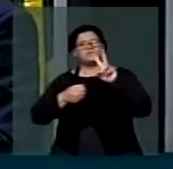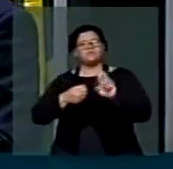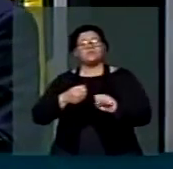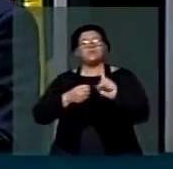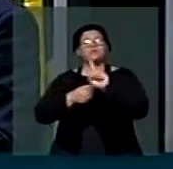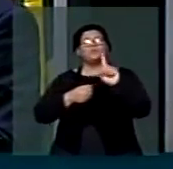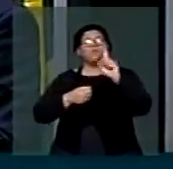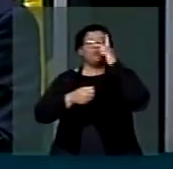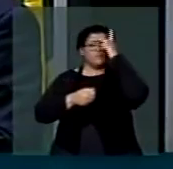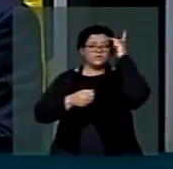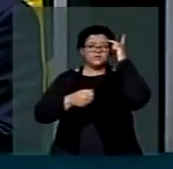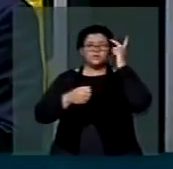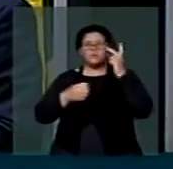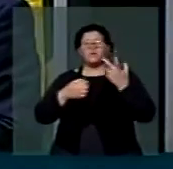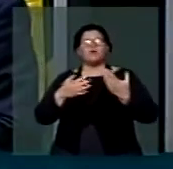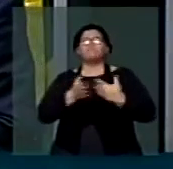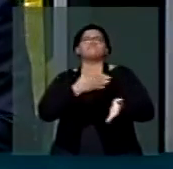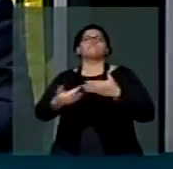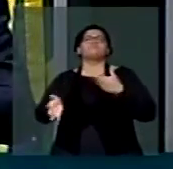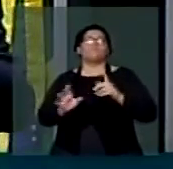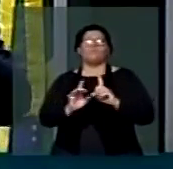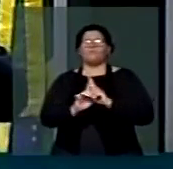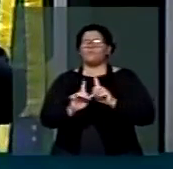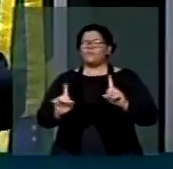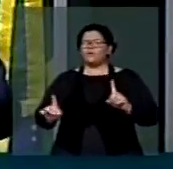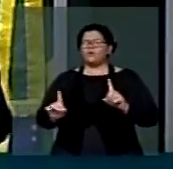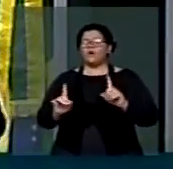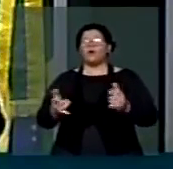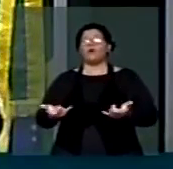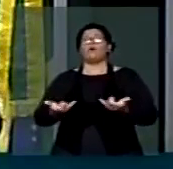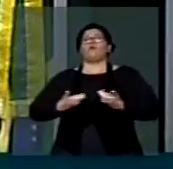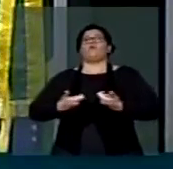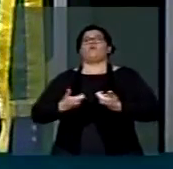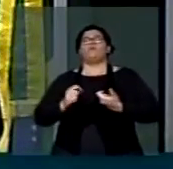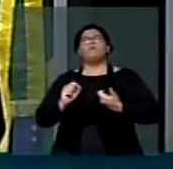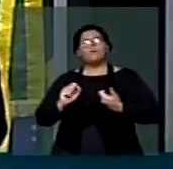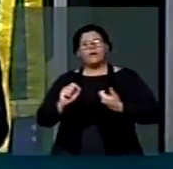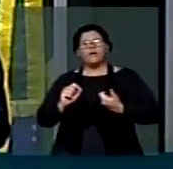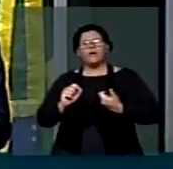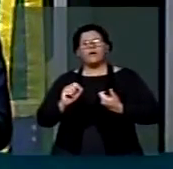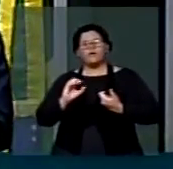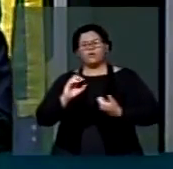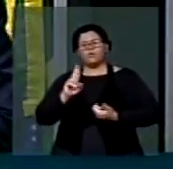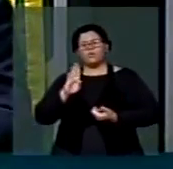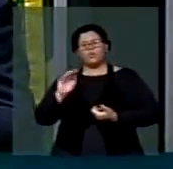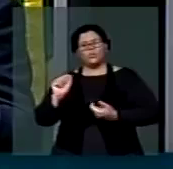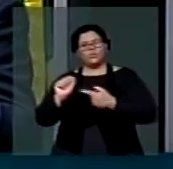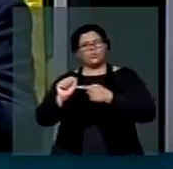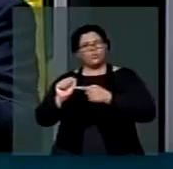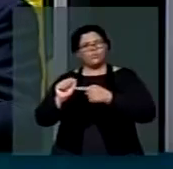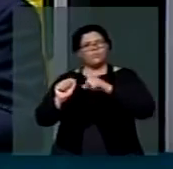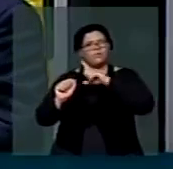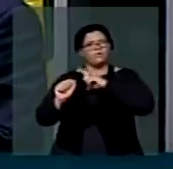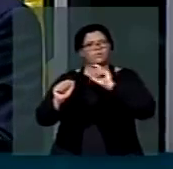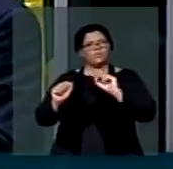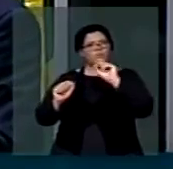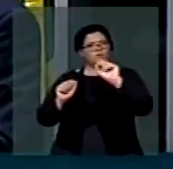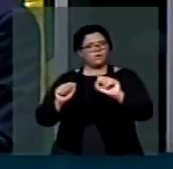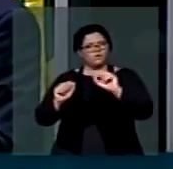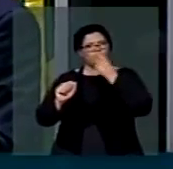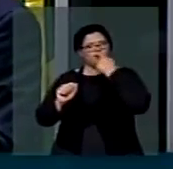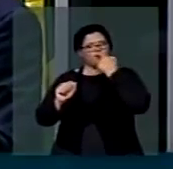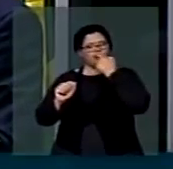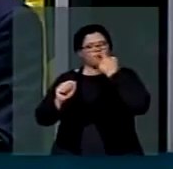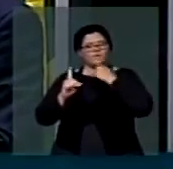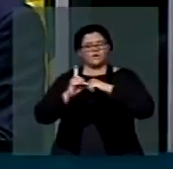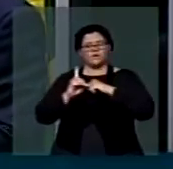aventureira, nos disse que lá em Cuba, deputado Dibe, ao serem